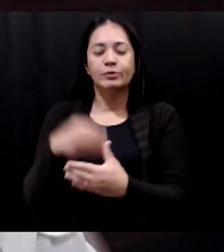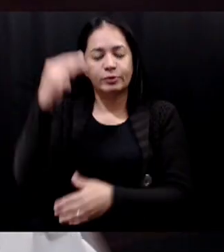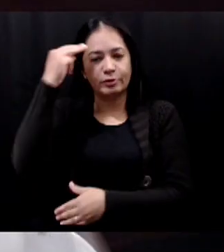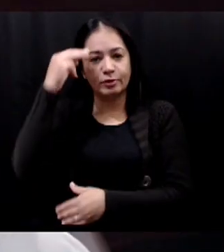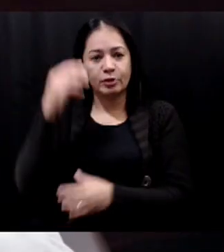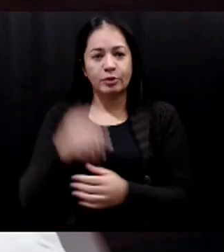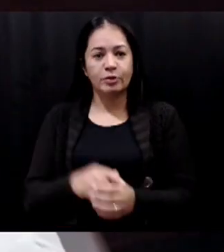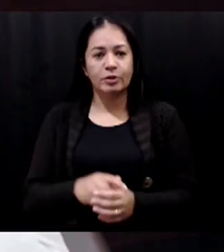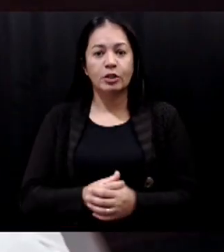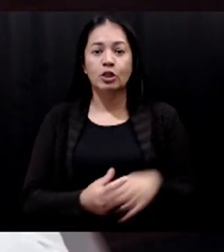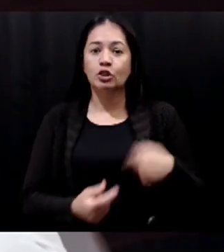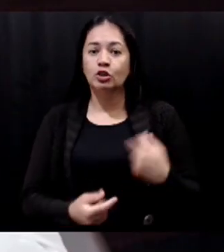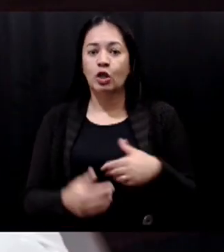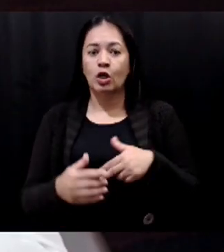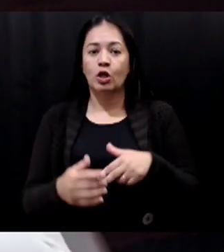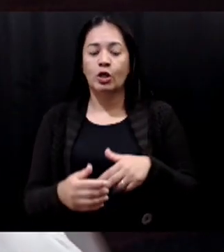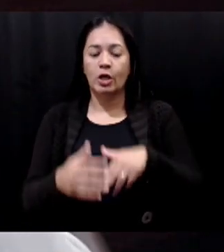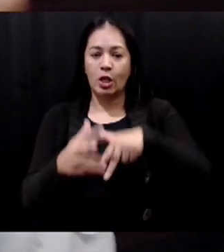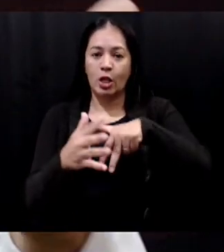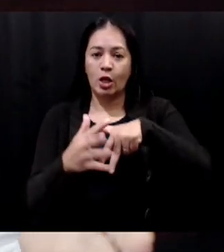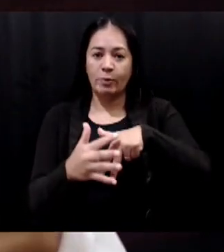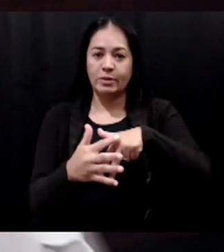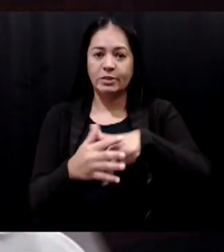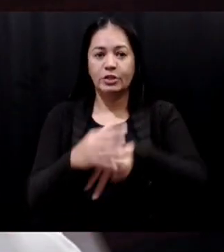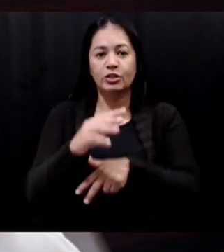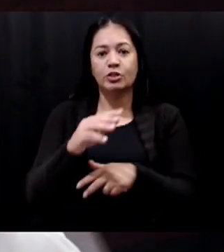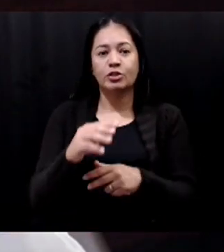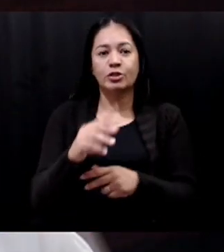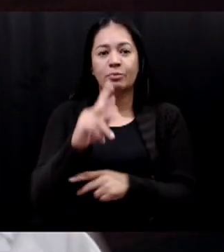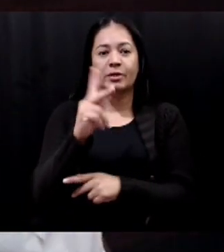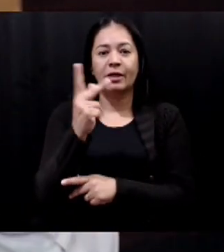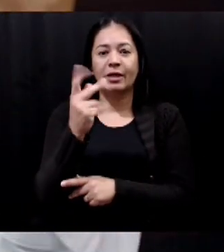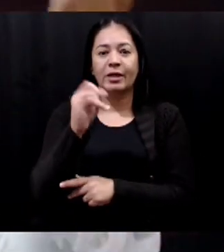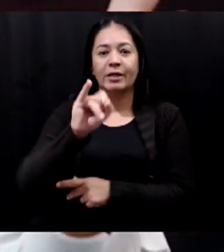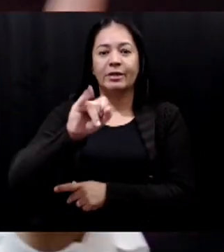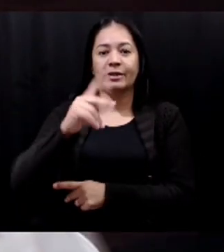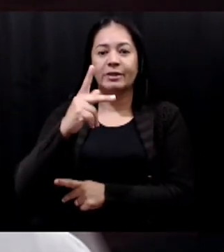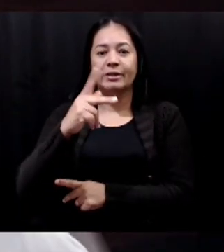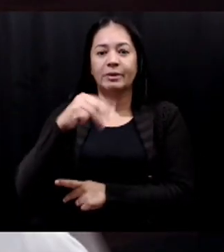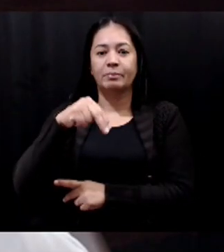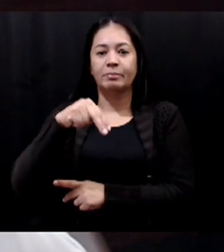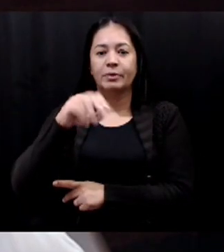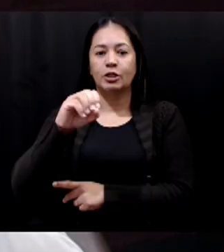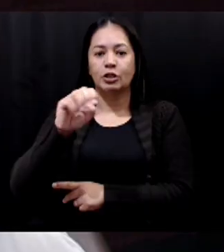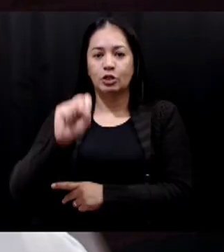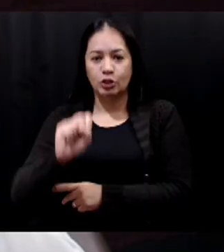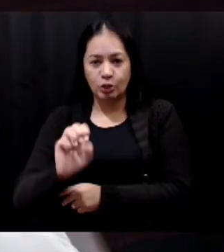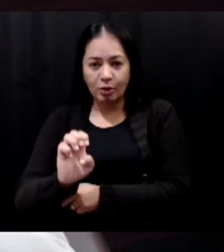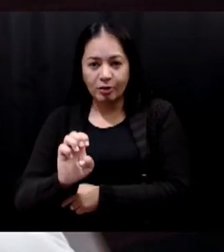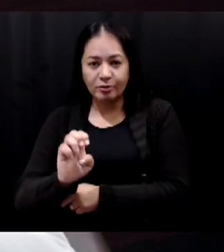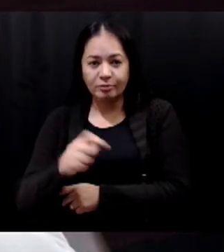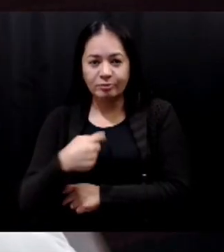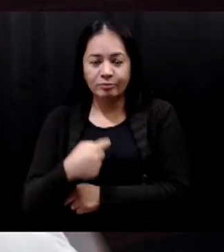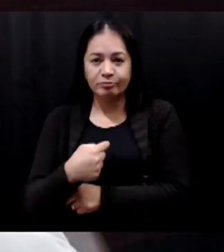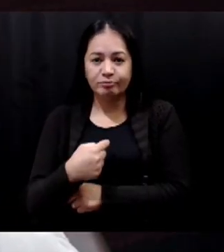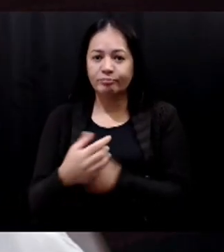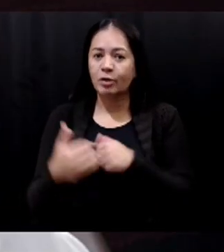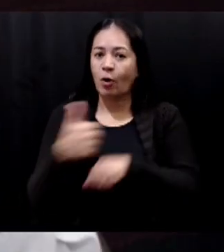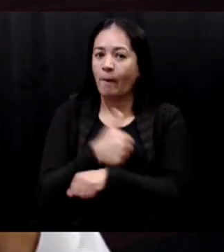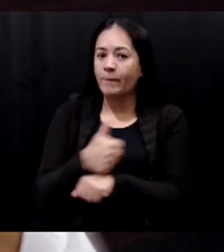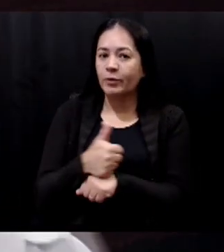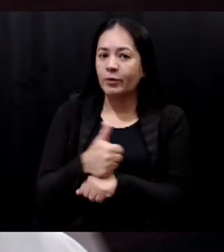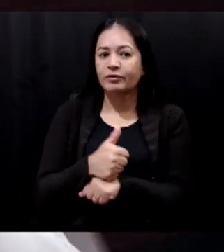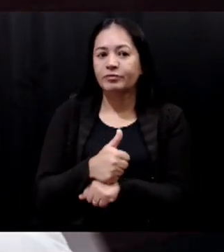para o estado de hipnose, e aí quando eu falo de um hipnoterapeuta, um hipnotista, um hipnólogo,